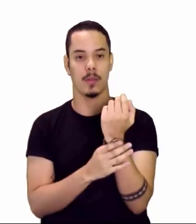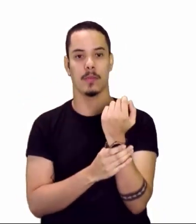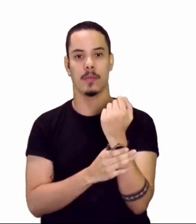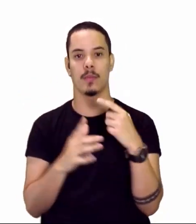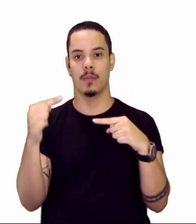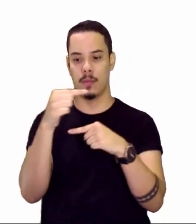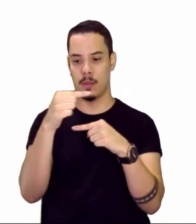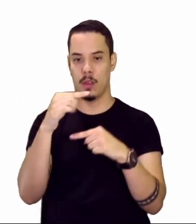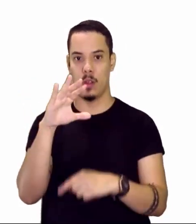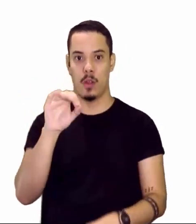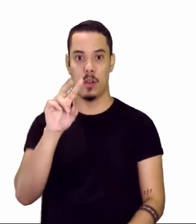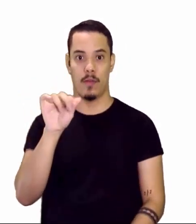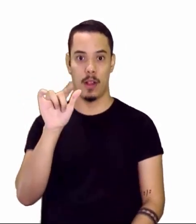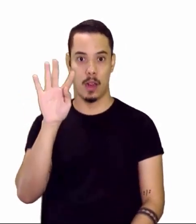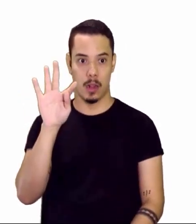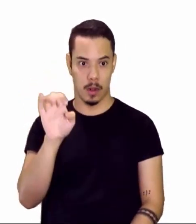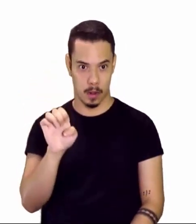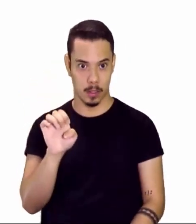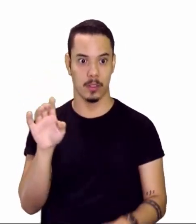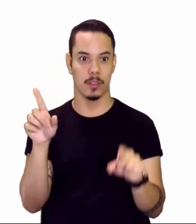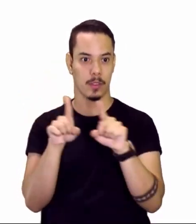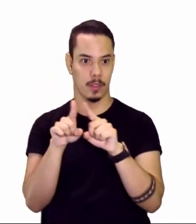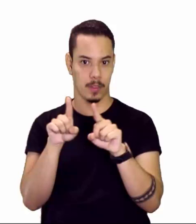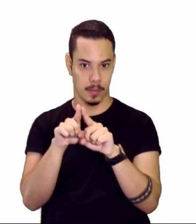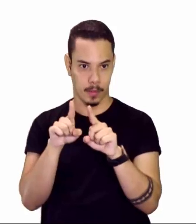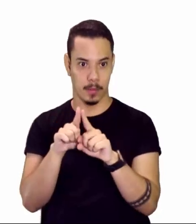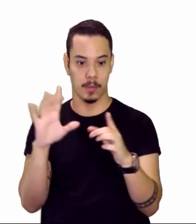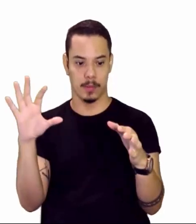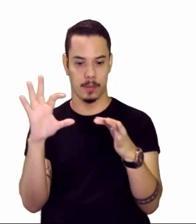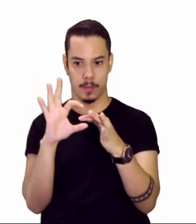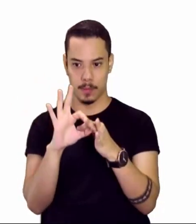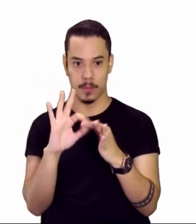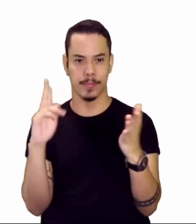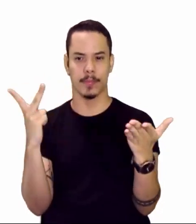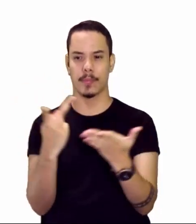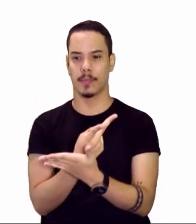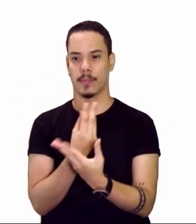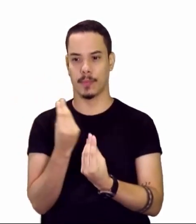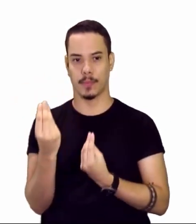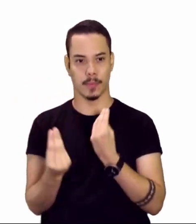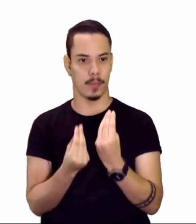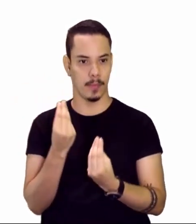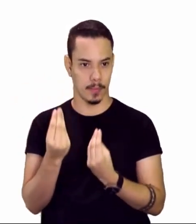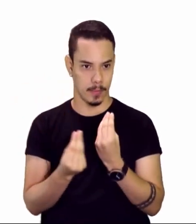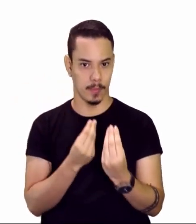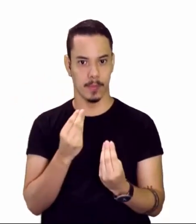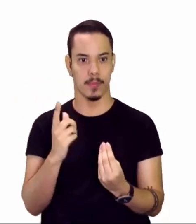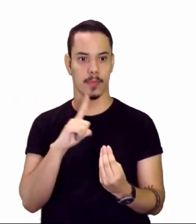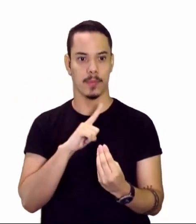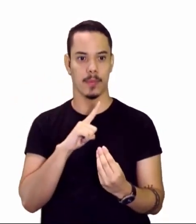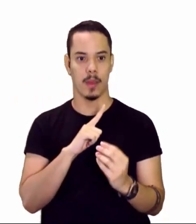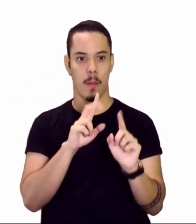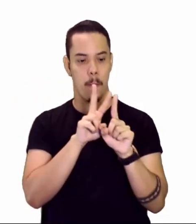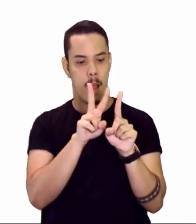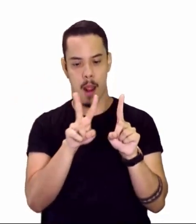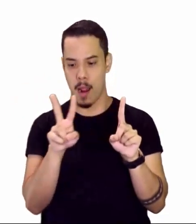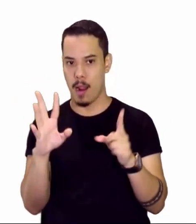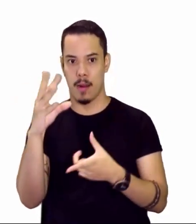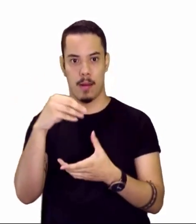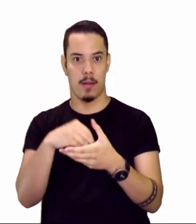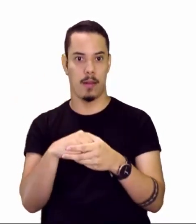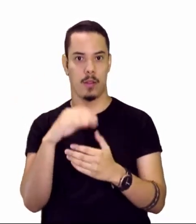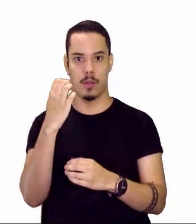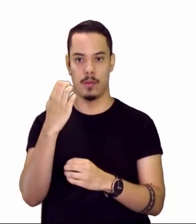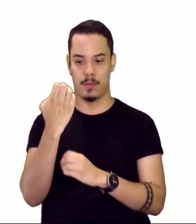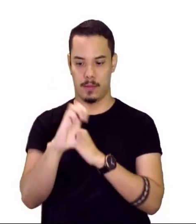ligação covalente, aquela ligação que ocorre por emparelhamento de